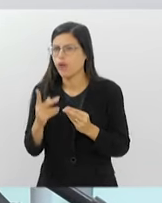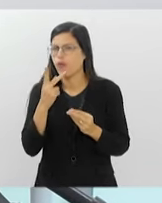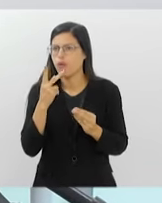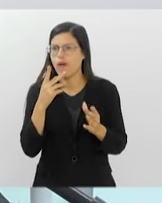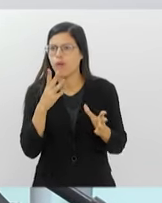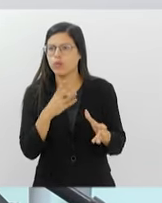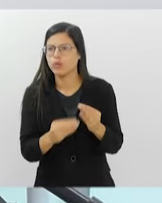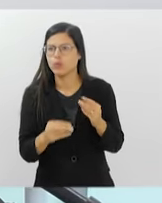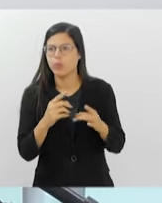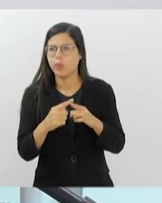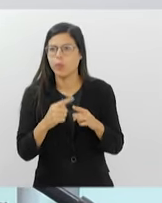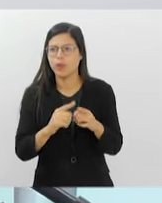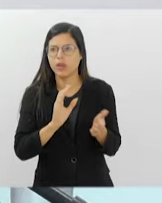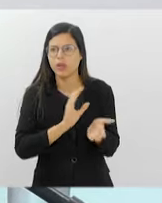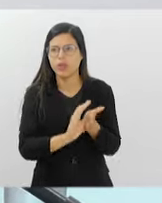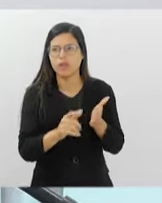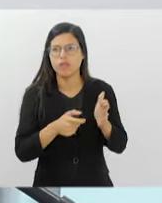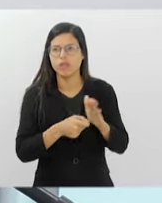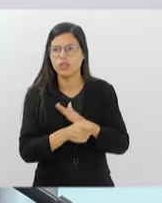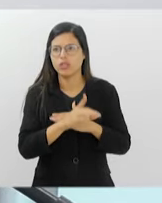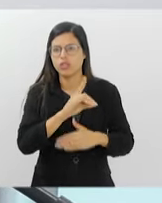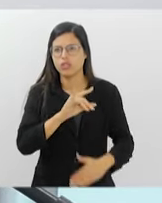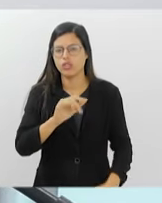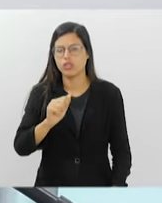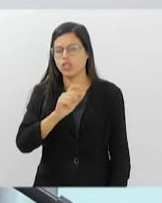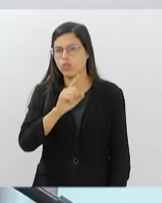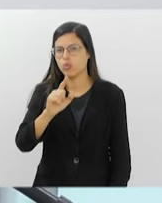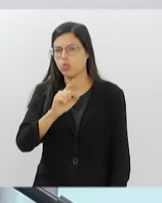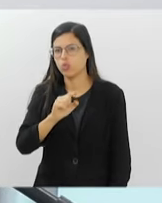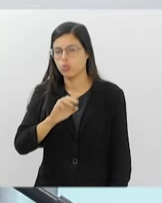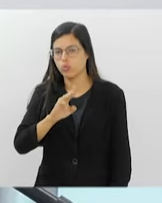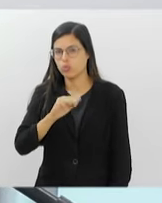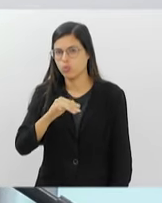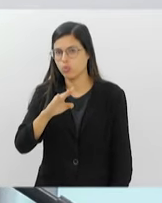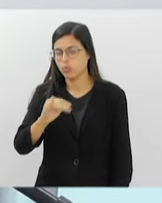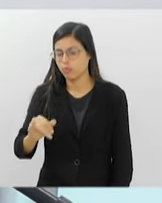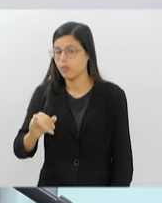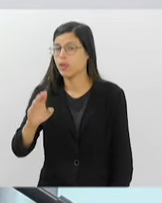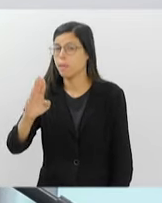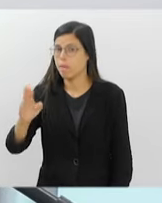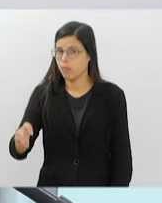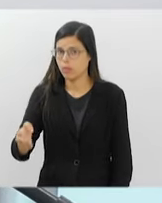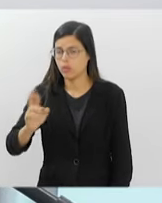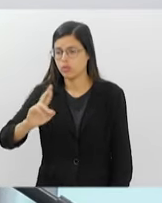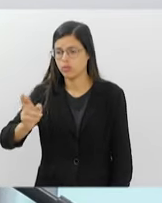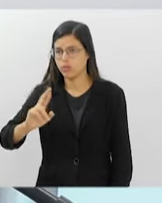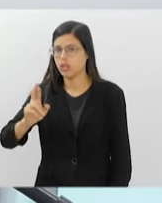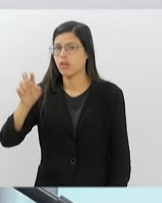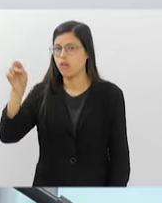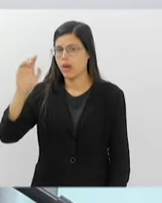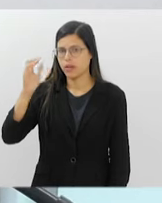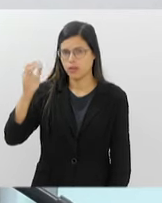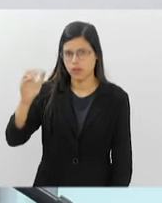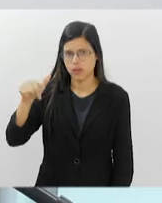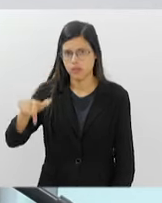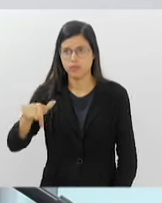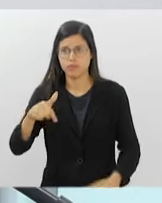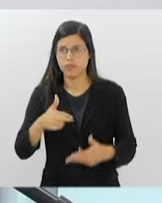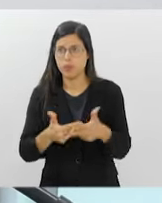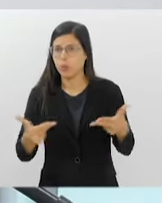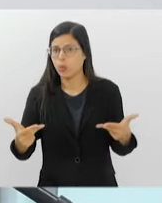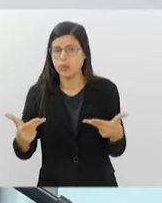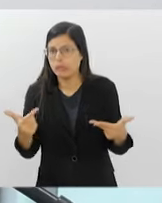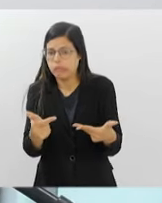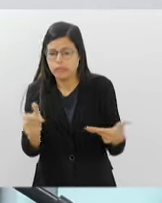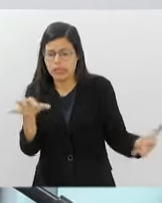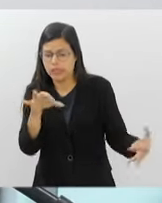investiu em dia do zumbi lá em Niterói alguns milhões de reais investiu em algo que não tem nada a ver com água pelo que